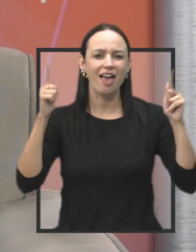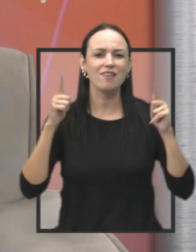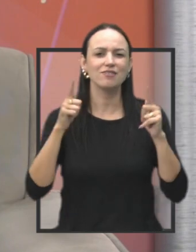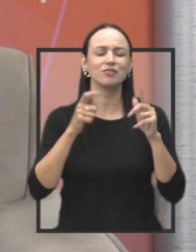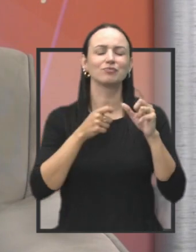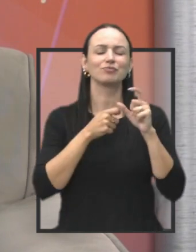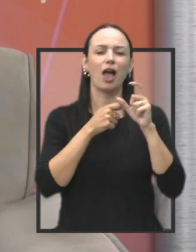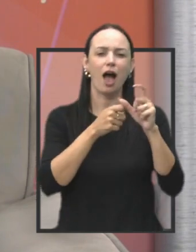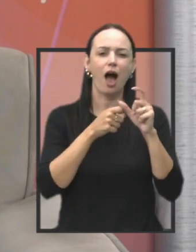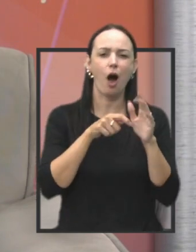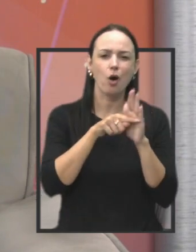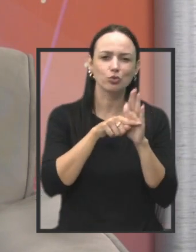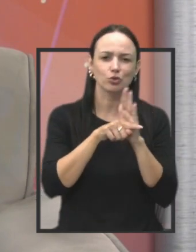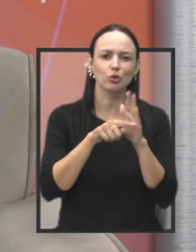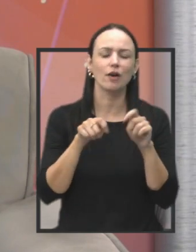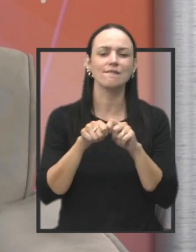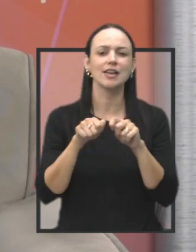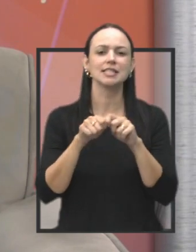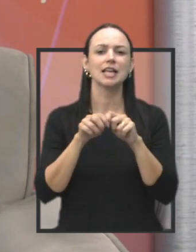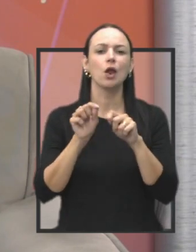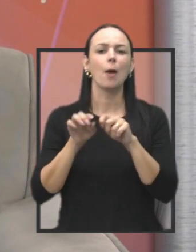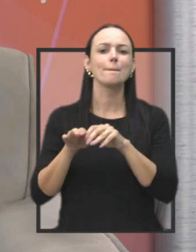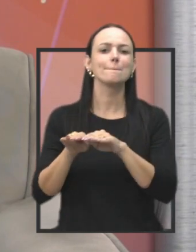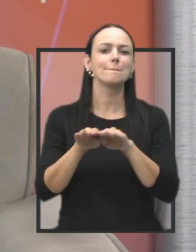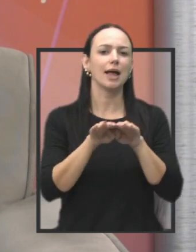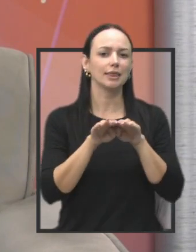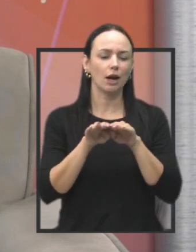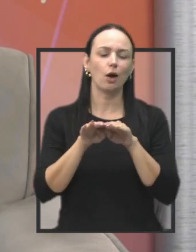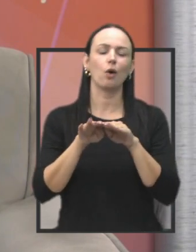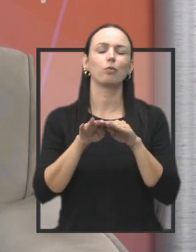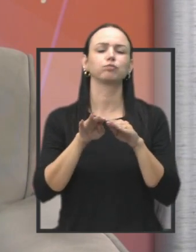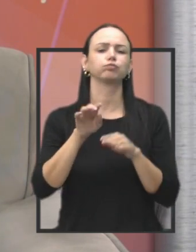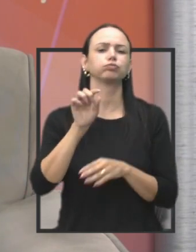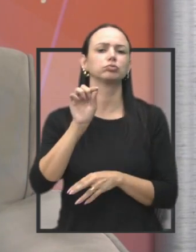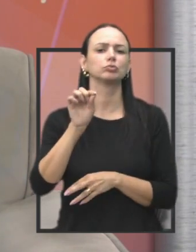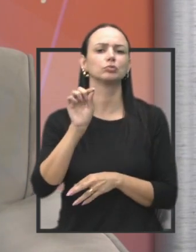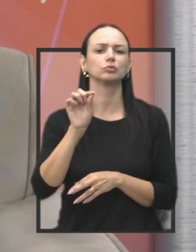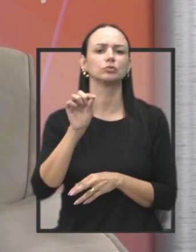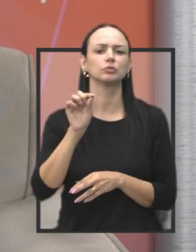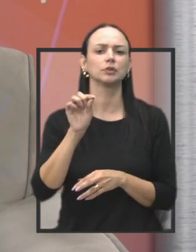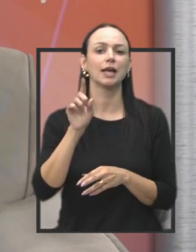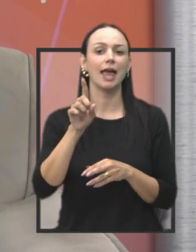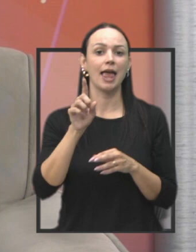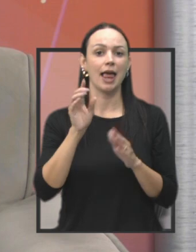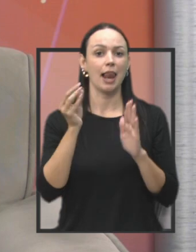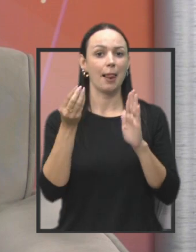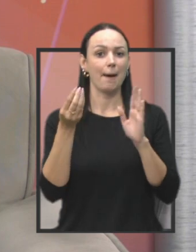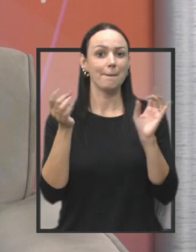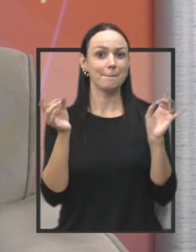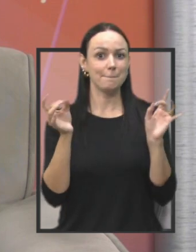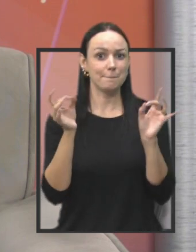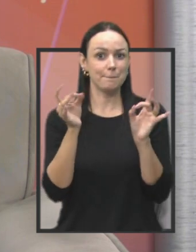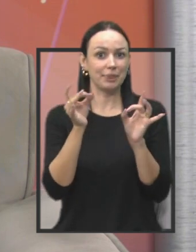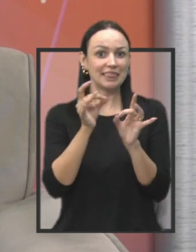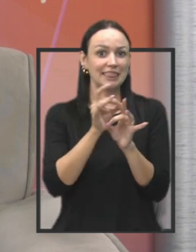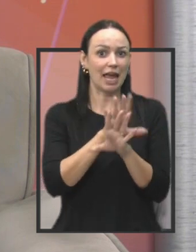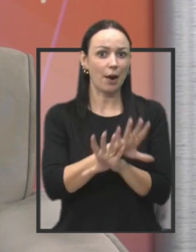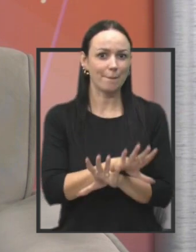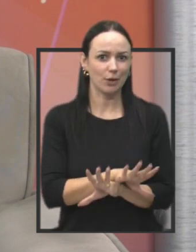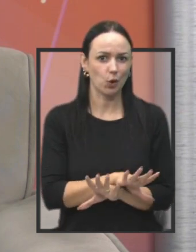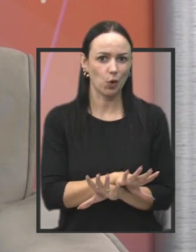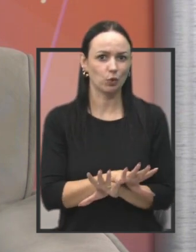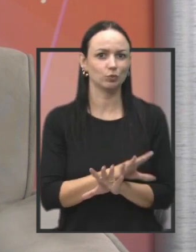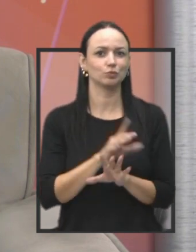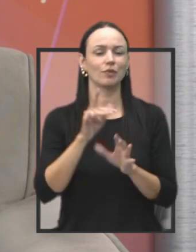Receita Federal, estão fazendo a operação padrão, ela complementou, ela terminou a questão de disponibilizar